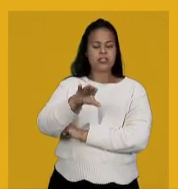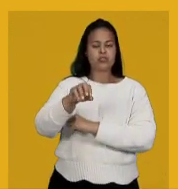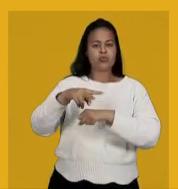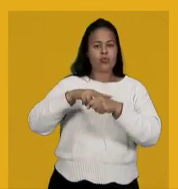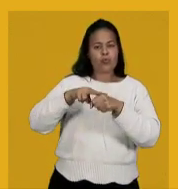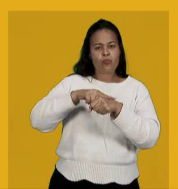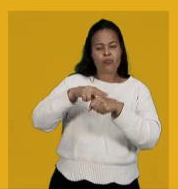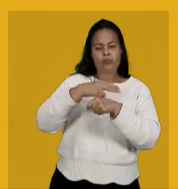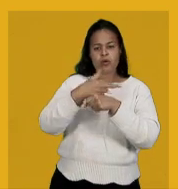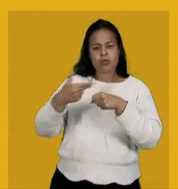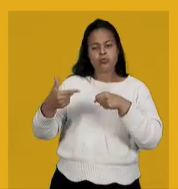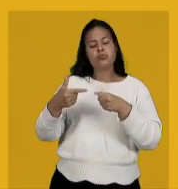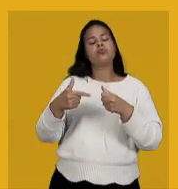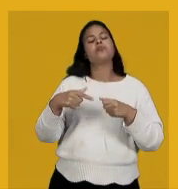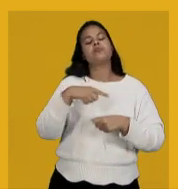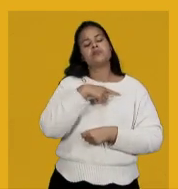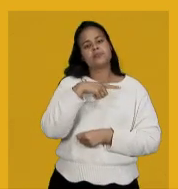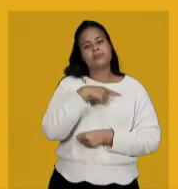de folha,